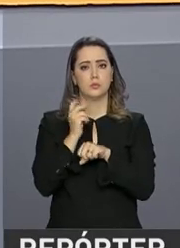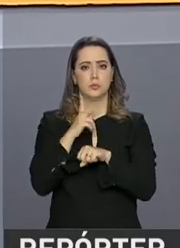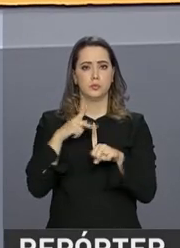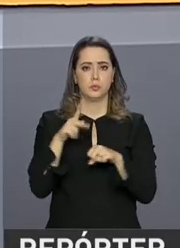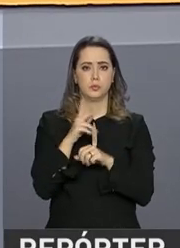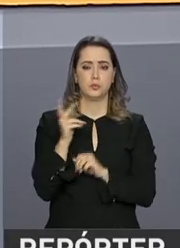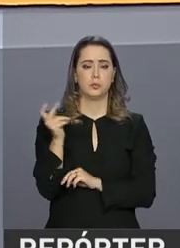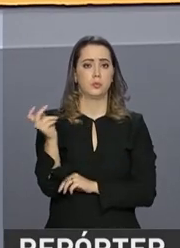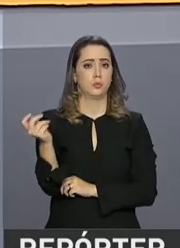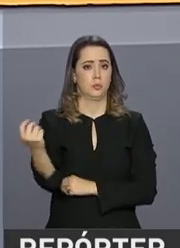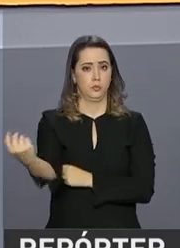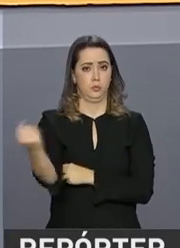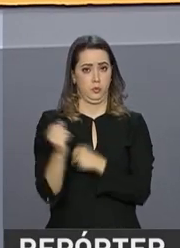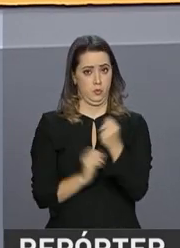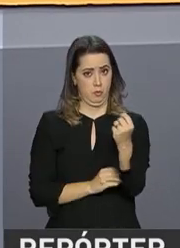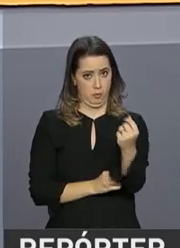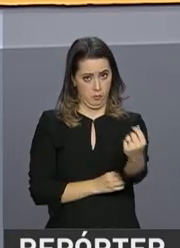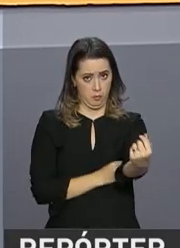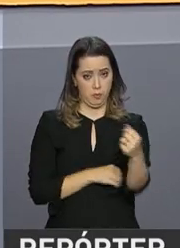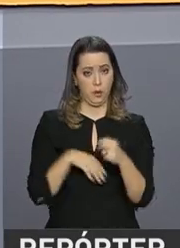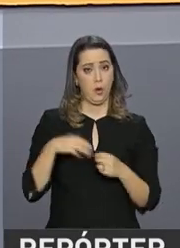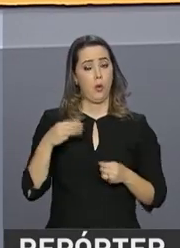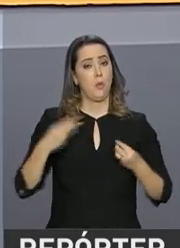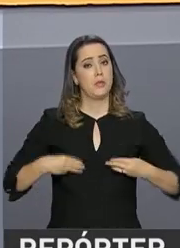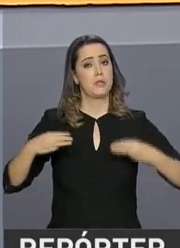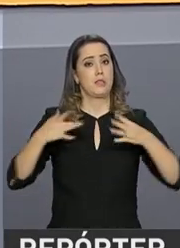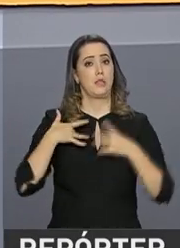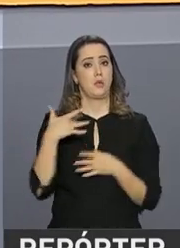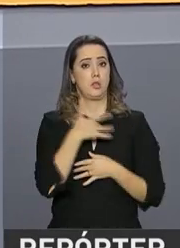O Ministério da Saúde anunciou a liberação de